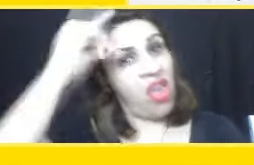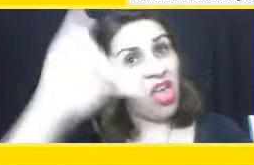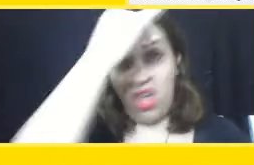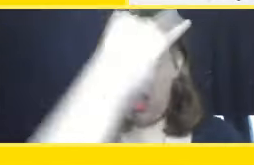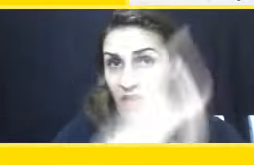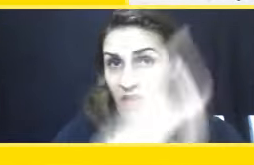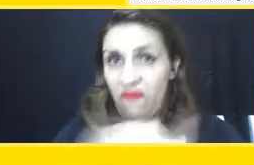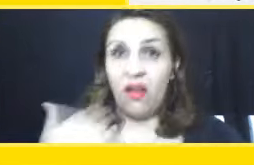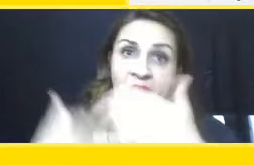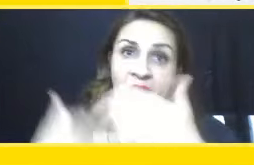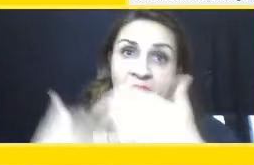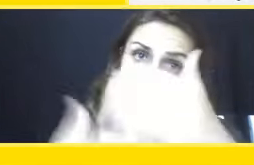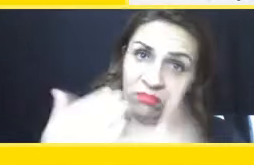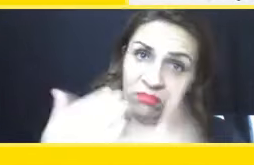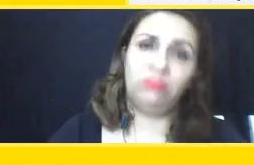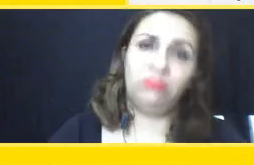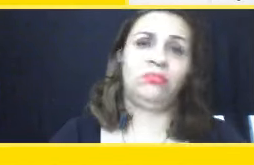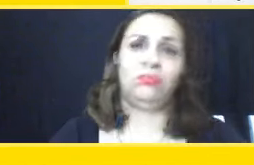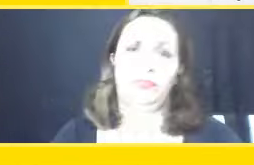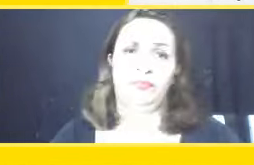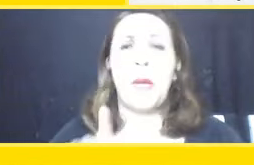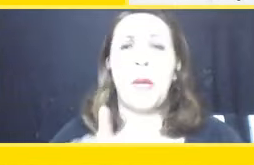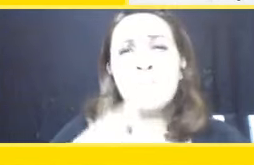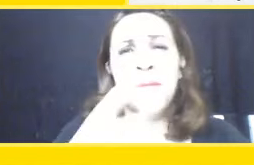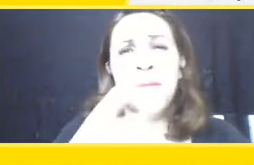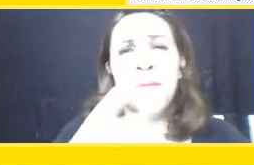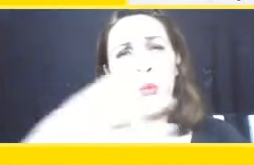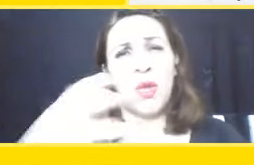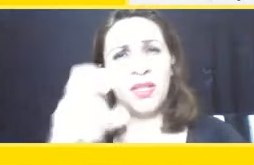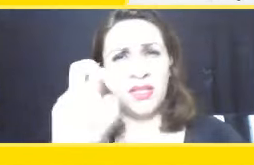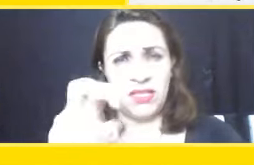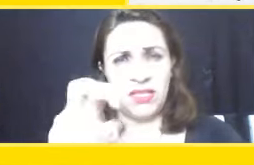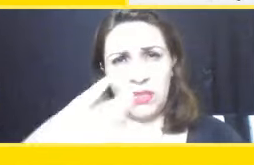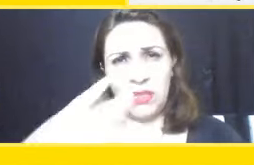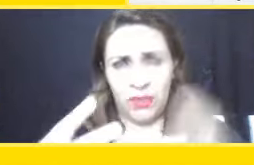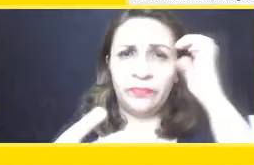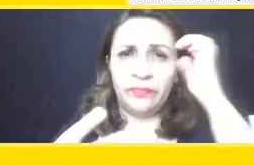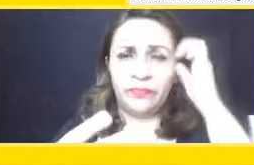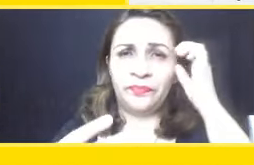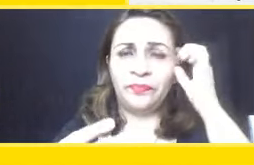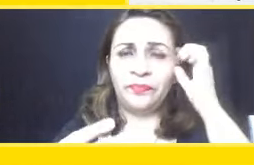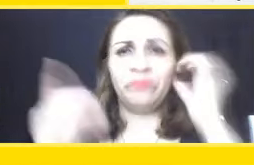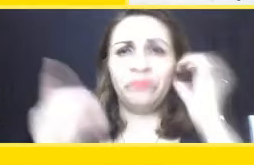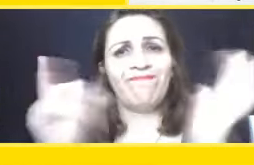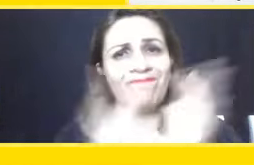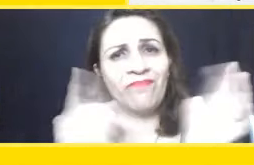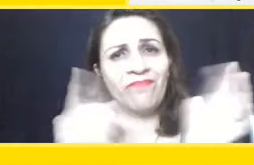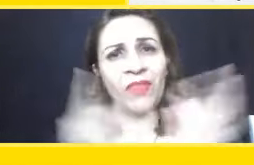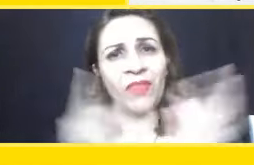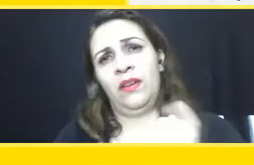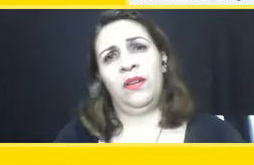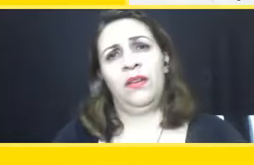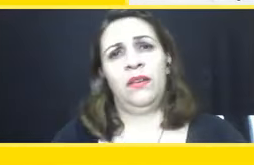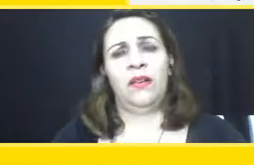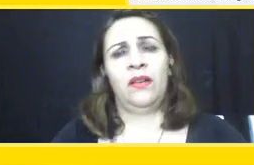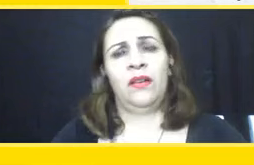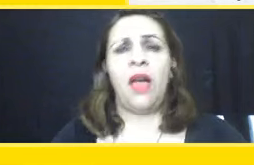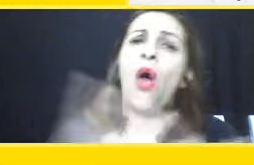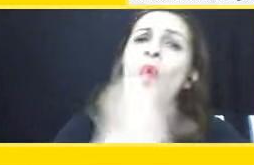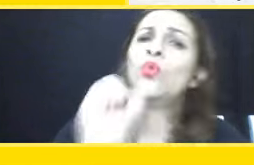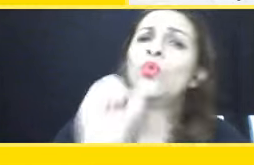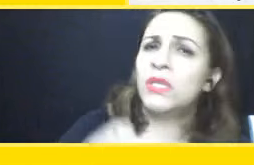evolução desses 1.454 casos ativos para os casos